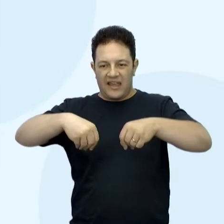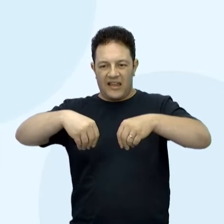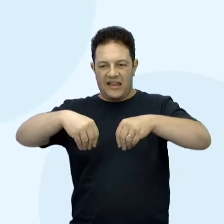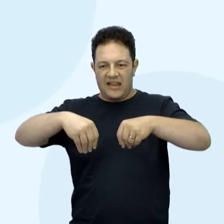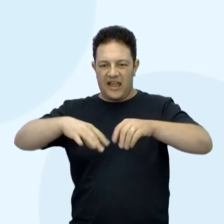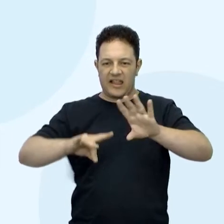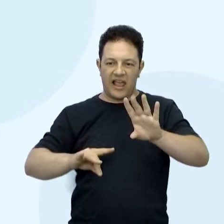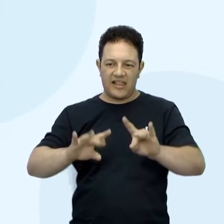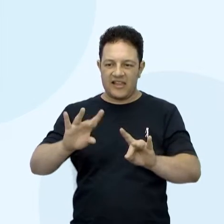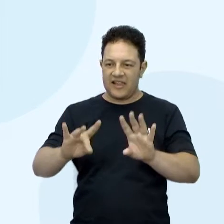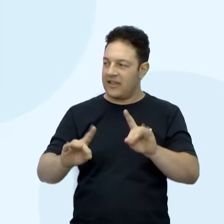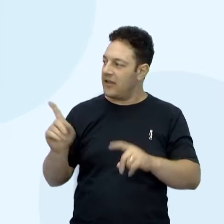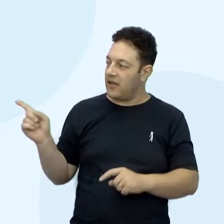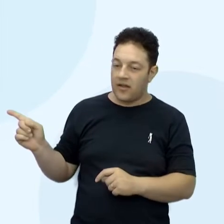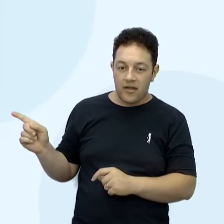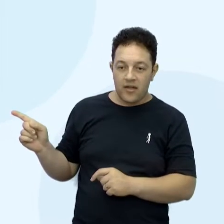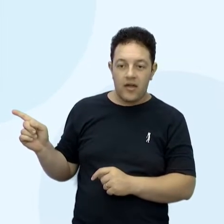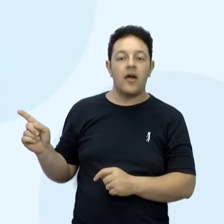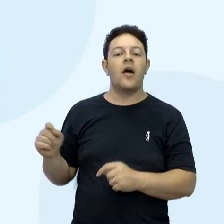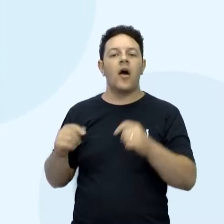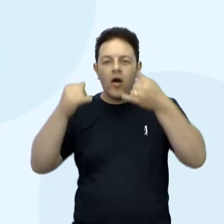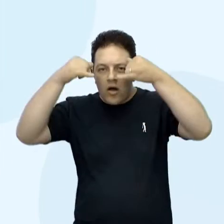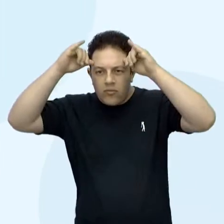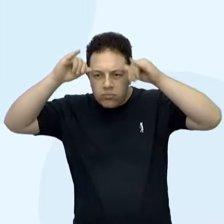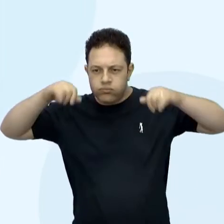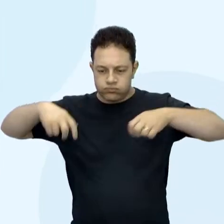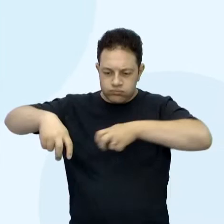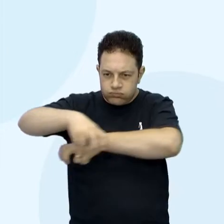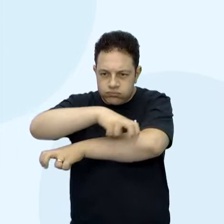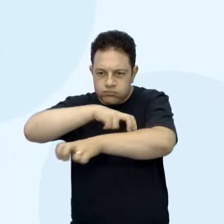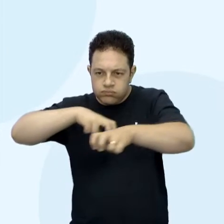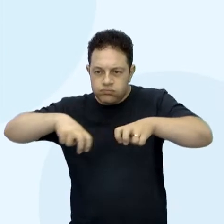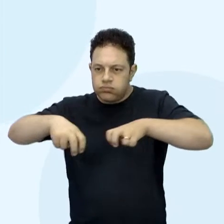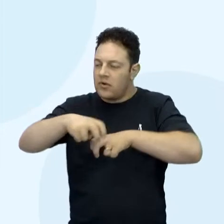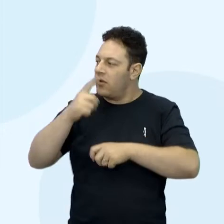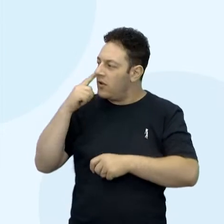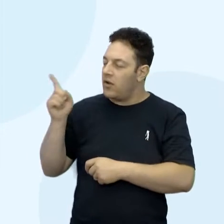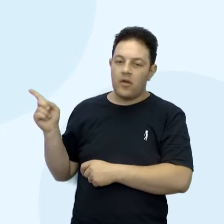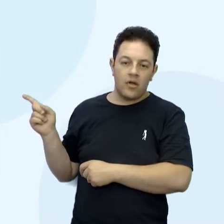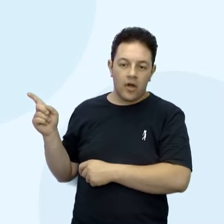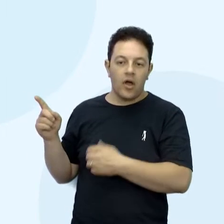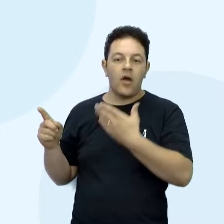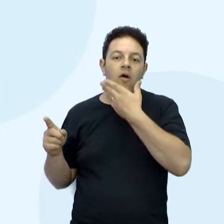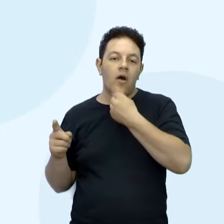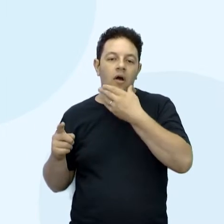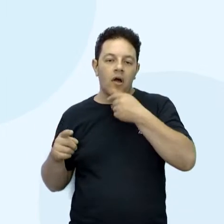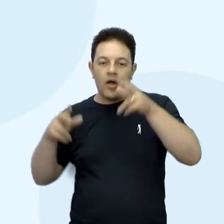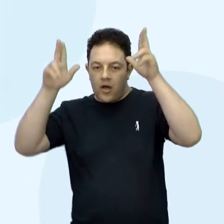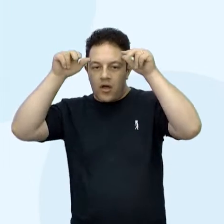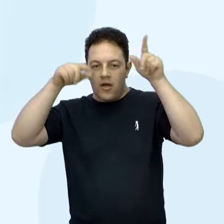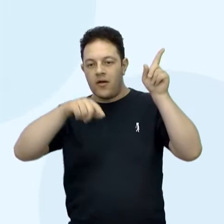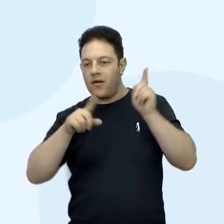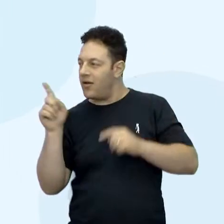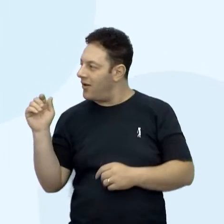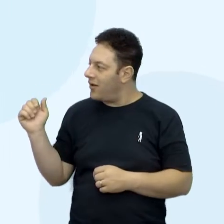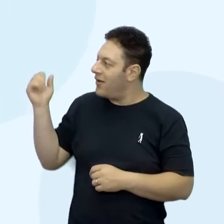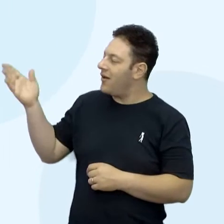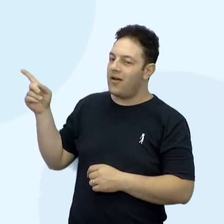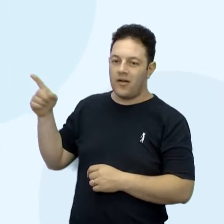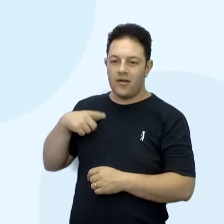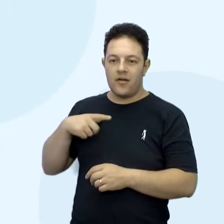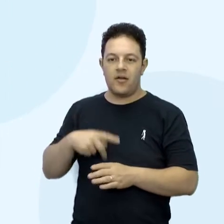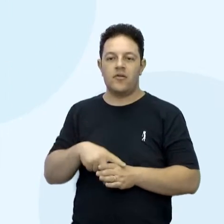de barro, nós temos vários bois e vacas, né, na rua, tem um homem a cavalo lá no fundo da imagem